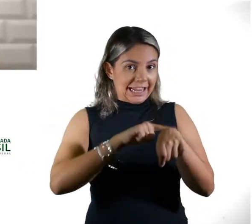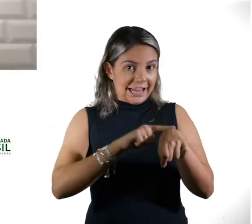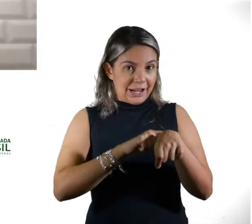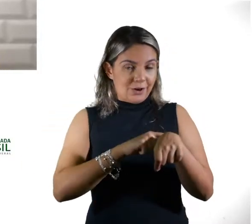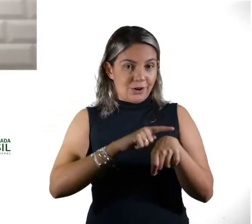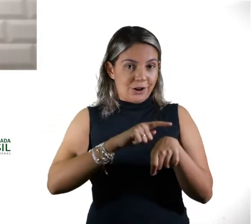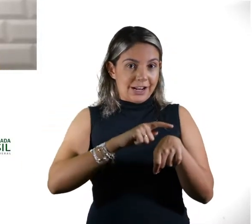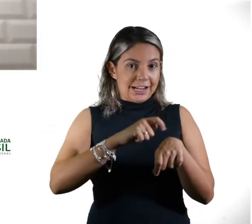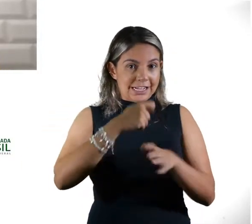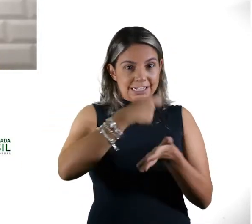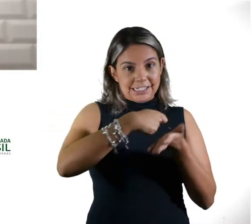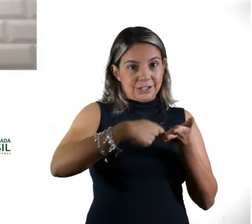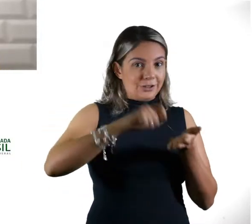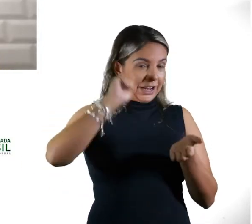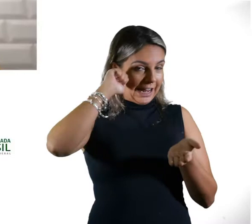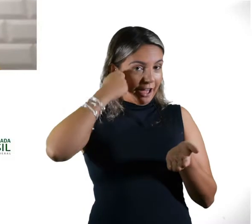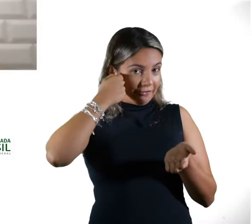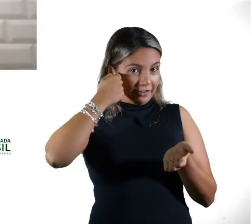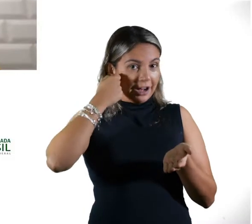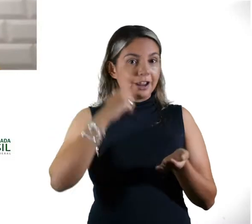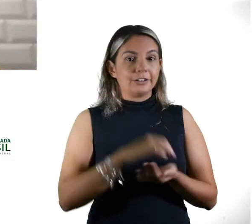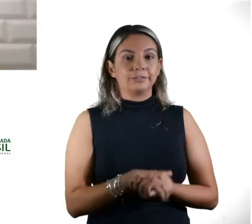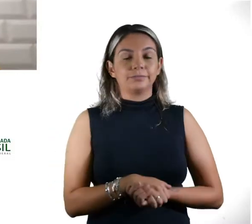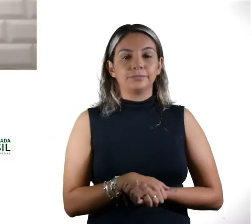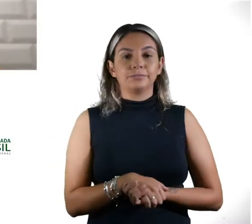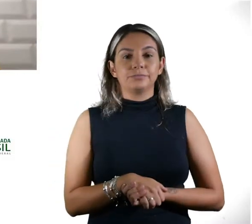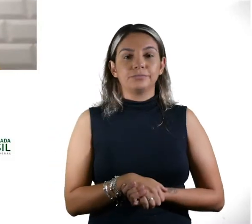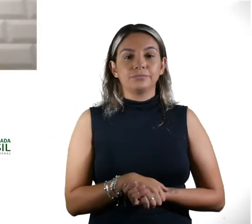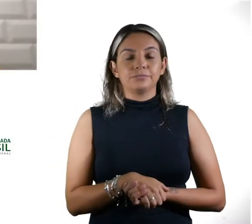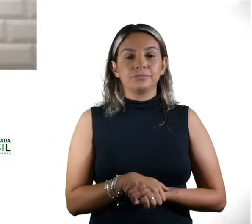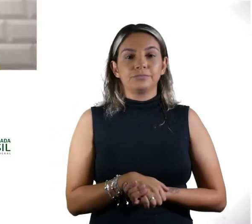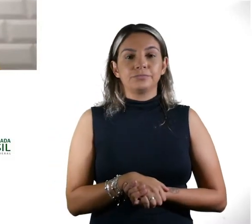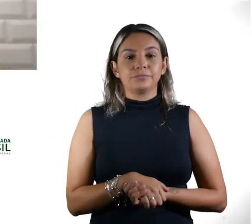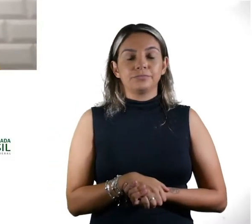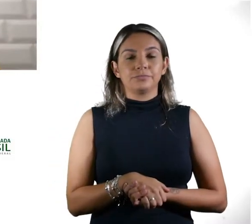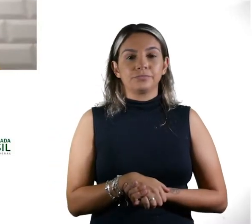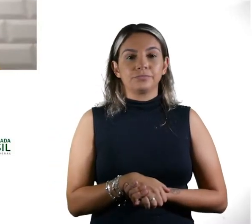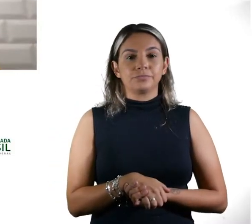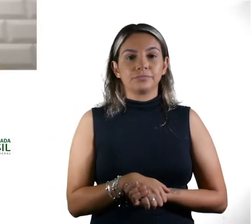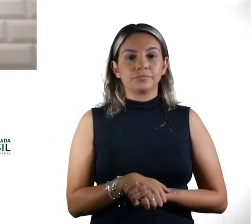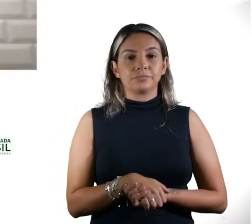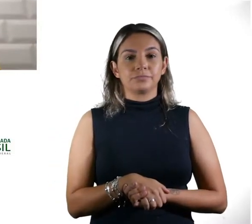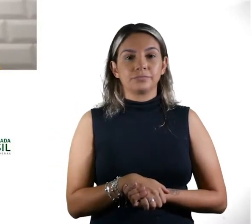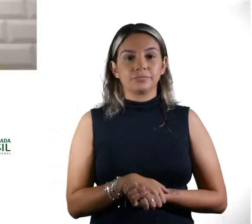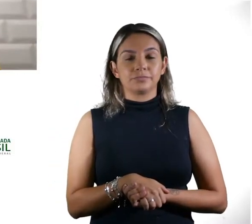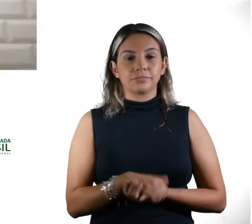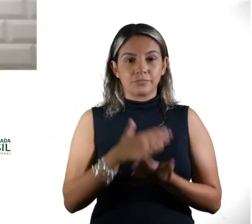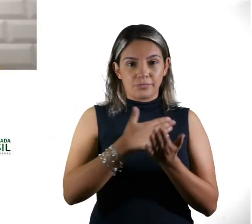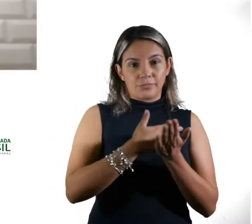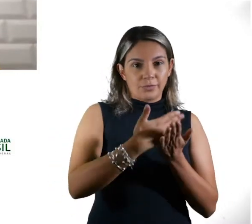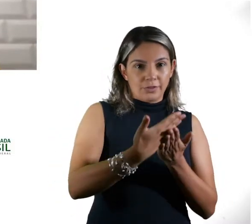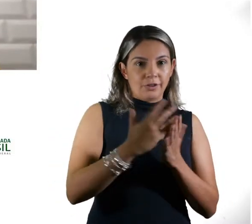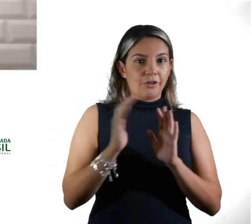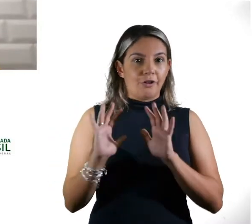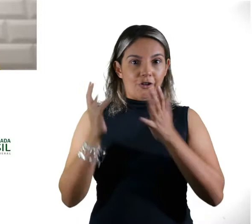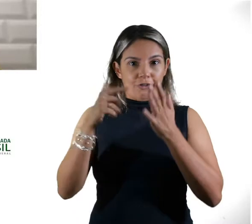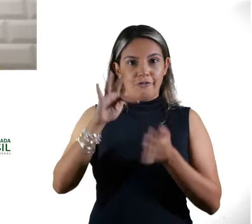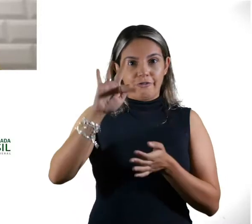que a ilha tem potencial para isso. E logo no início do